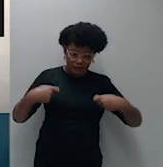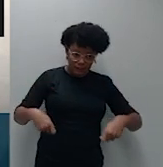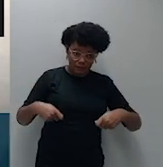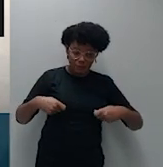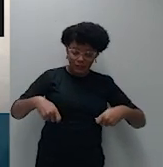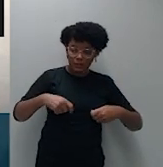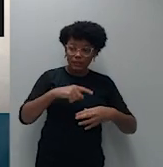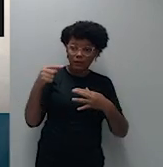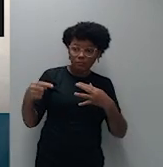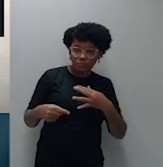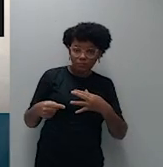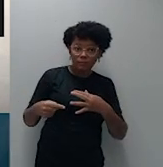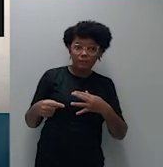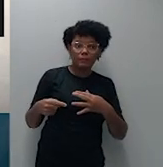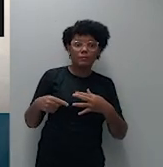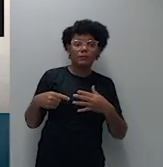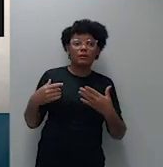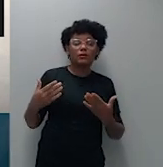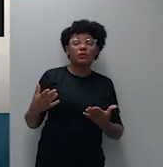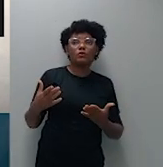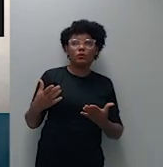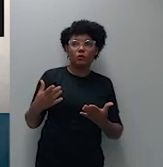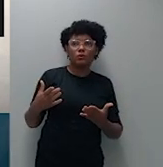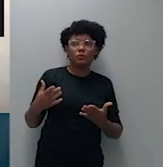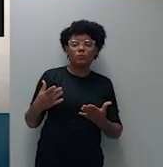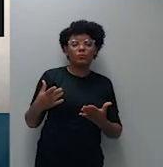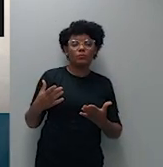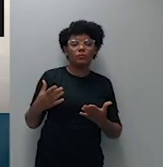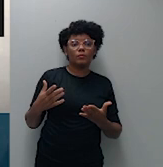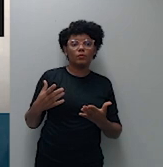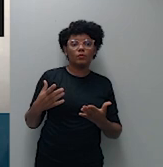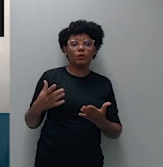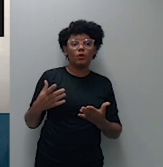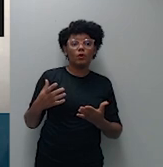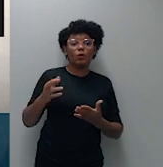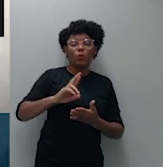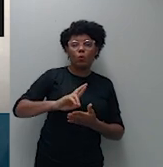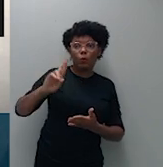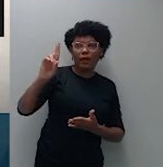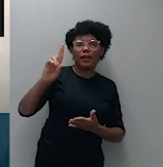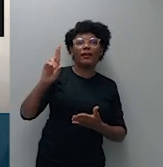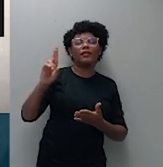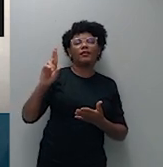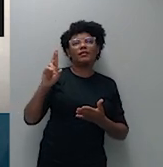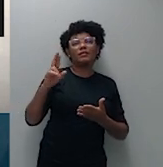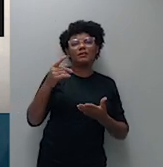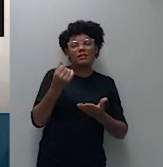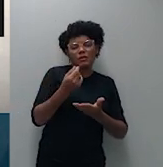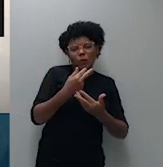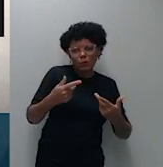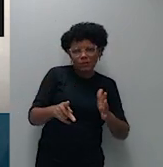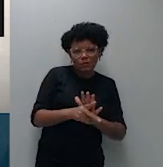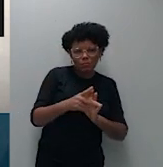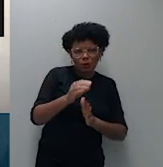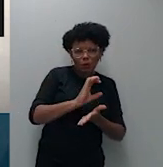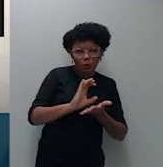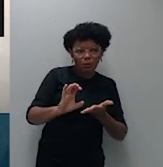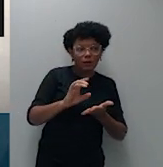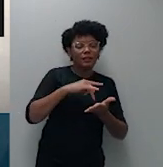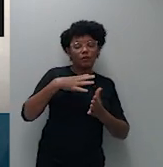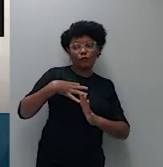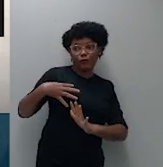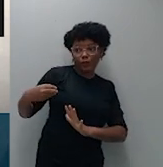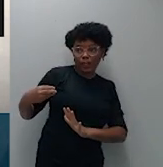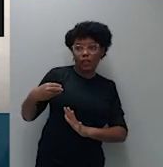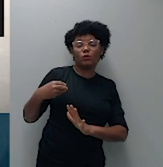na origem pois como é sabido hein decorrente do princípio da saisine o domínio EA posse de herança transmitida integralmente a óbito